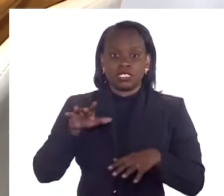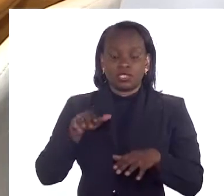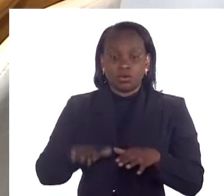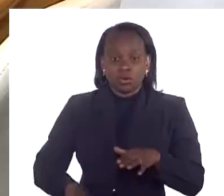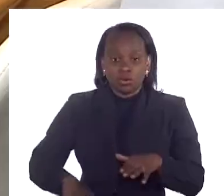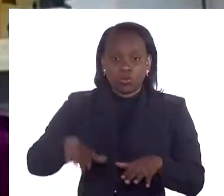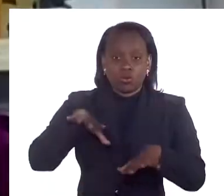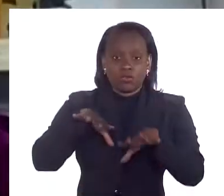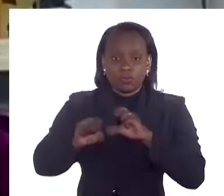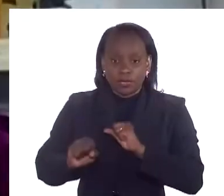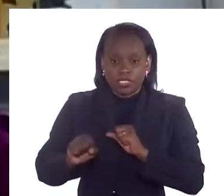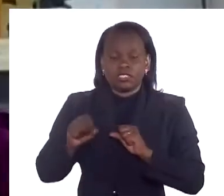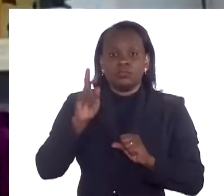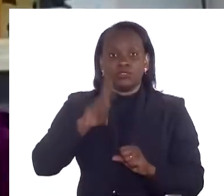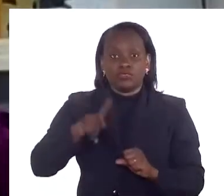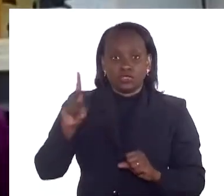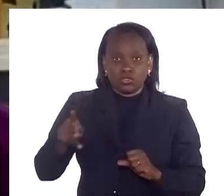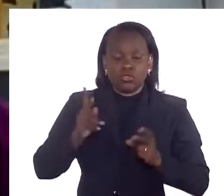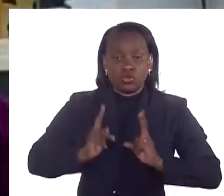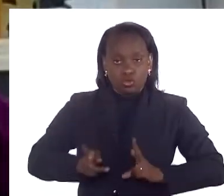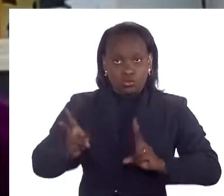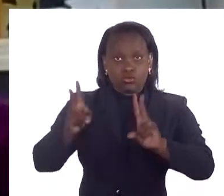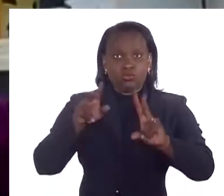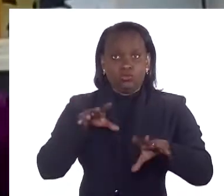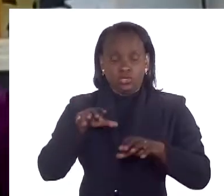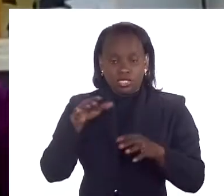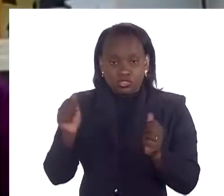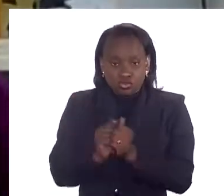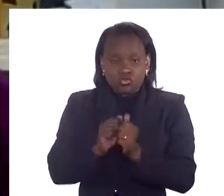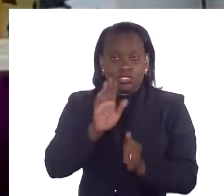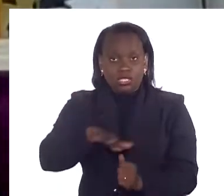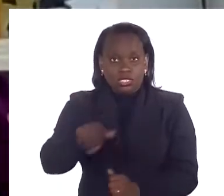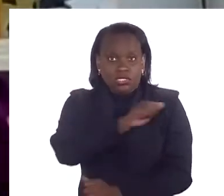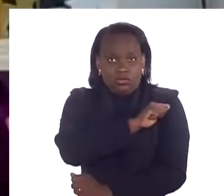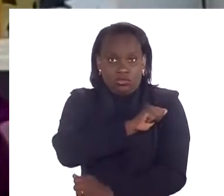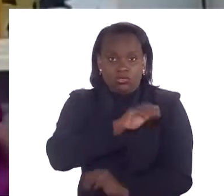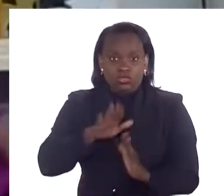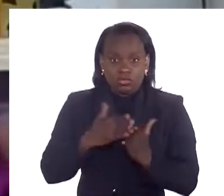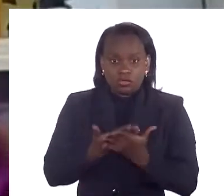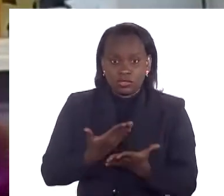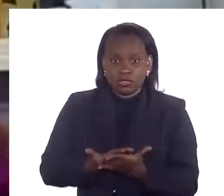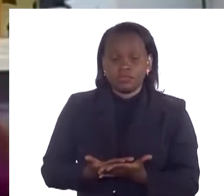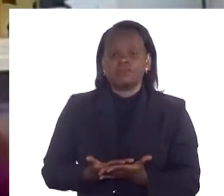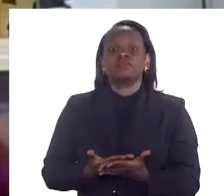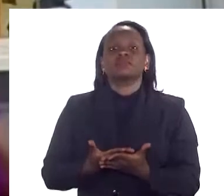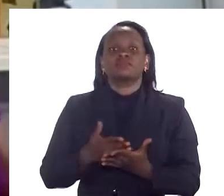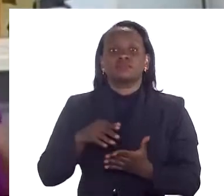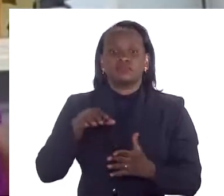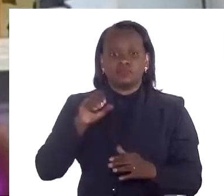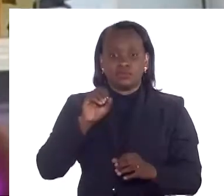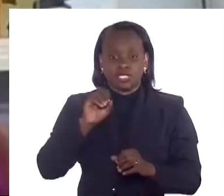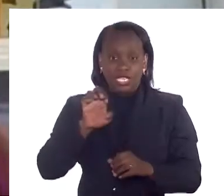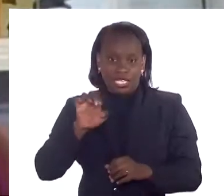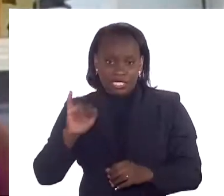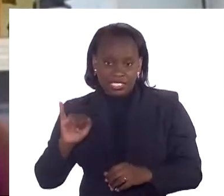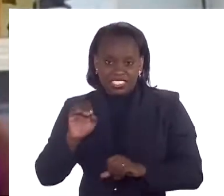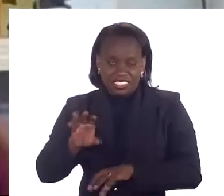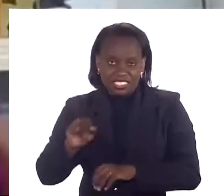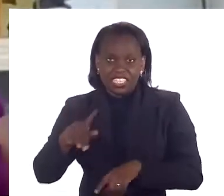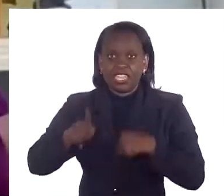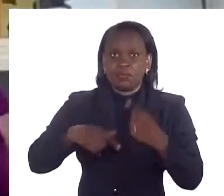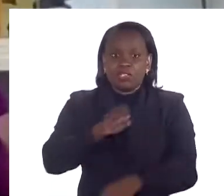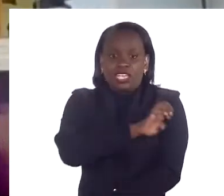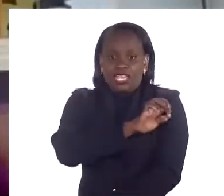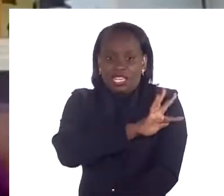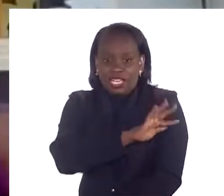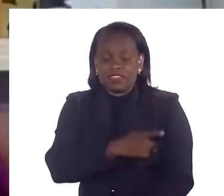formação inicial e continuada dos docentes que vão estar com essas crianças na escola, depois vai estar na educação infantil, depois vai estar no